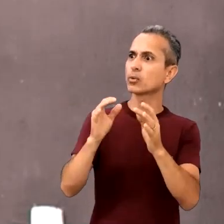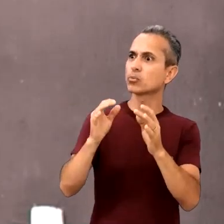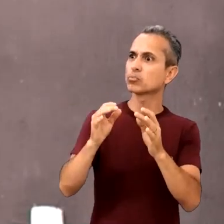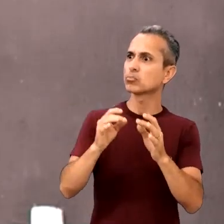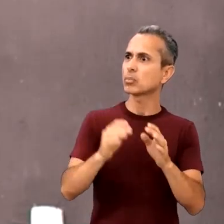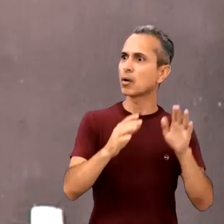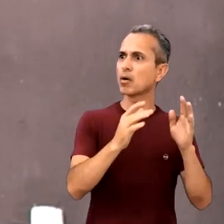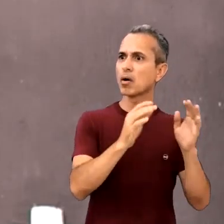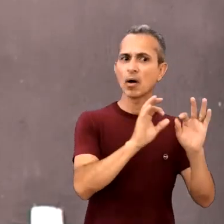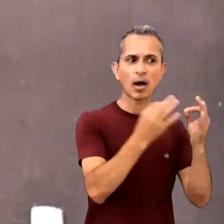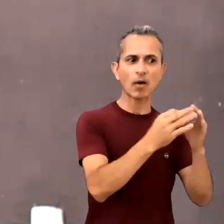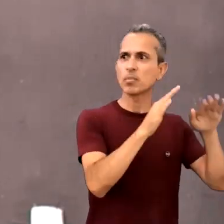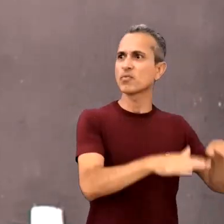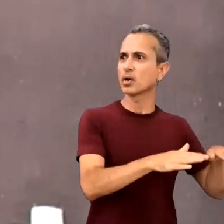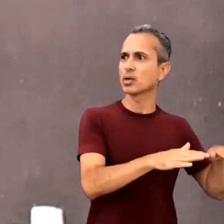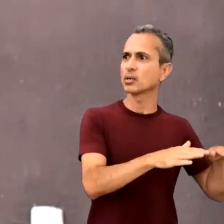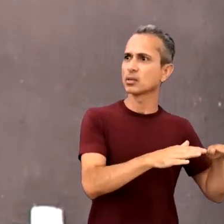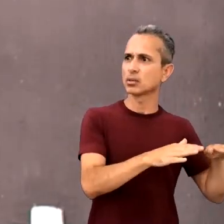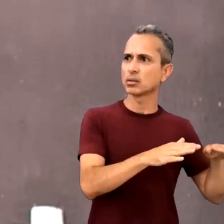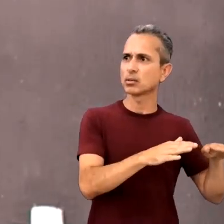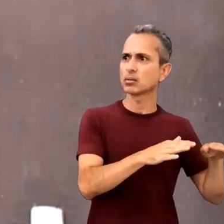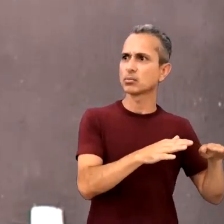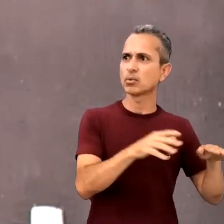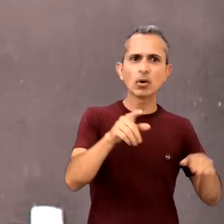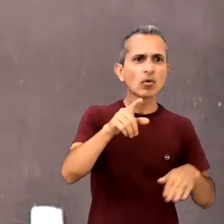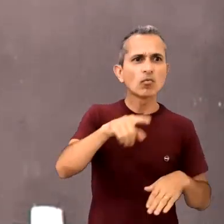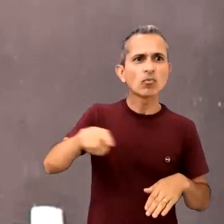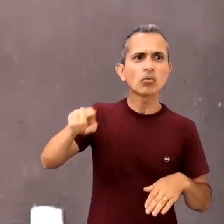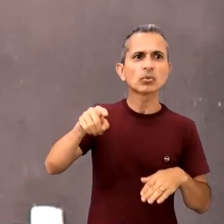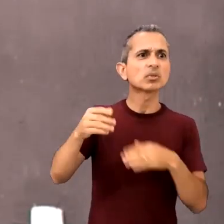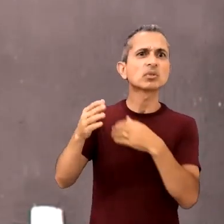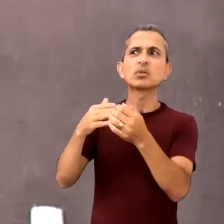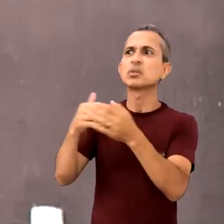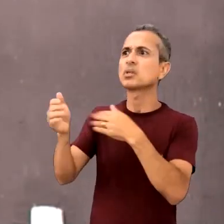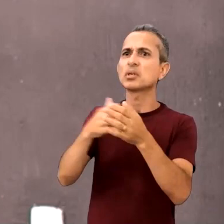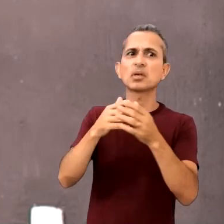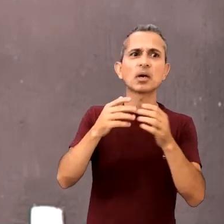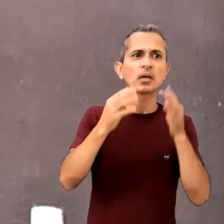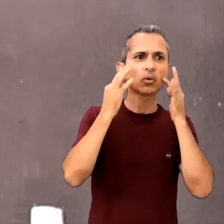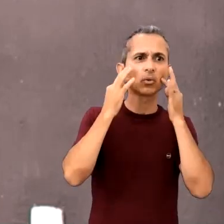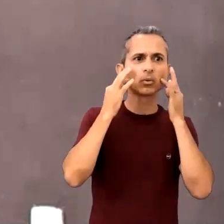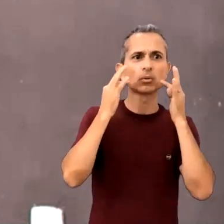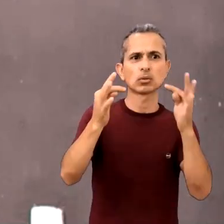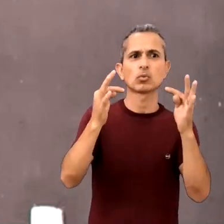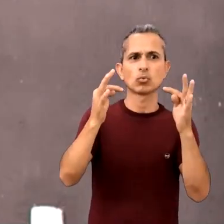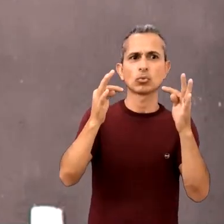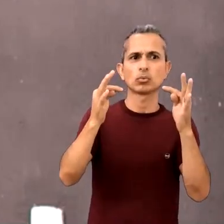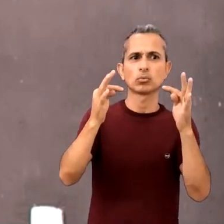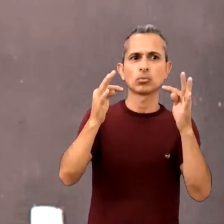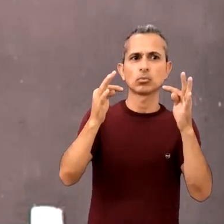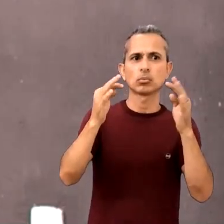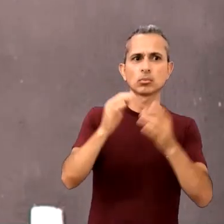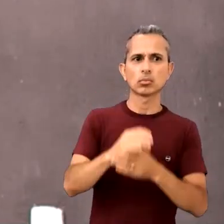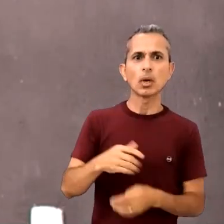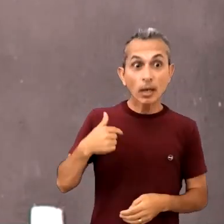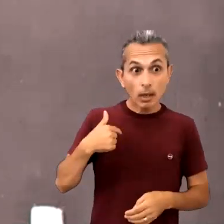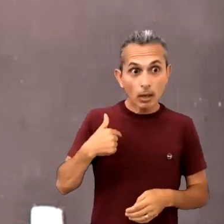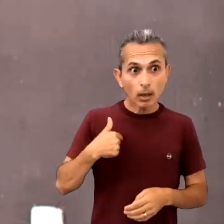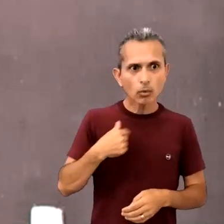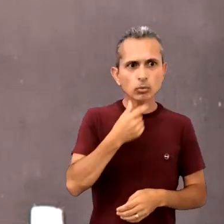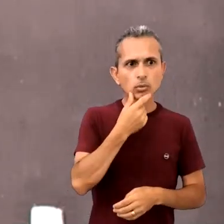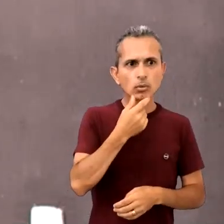Você não está nem aí para o testemunho do que o povo vai dizer. Meu querido, eu sou homem. E eu já